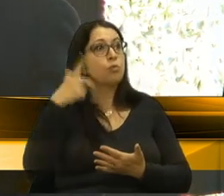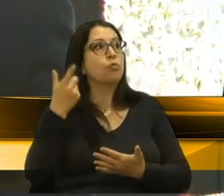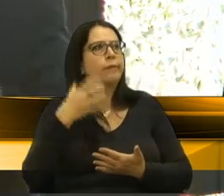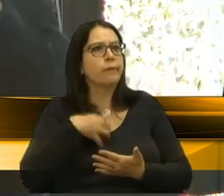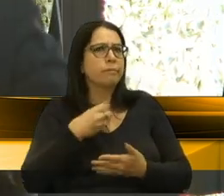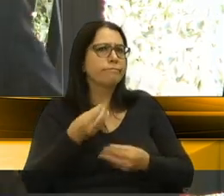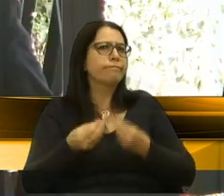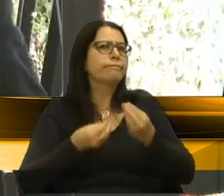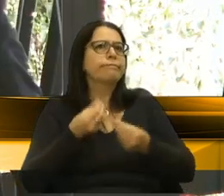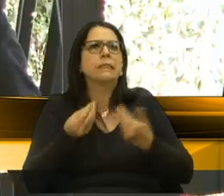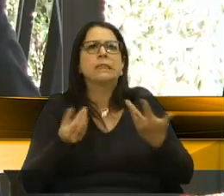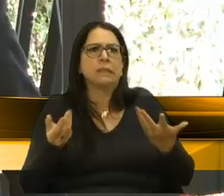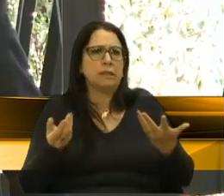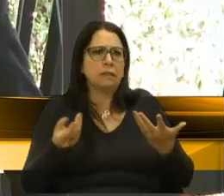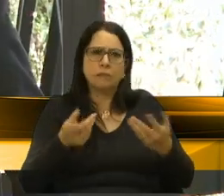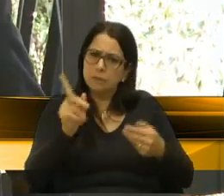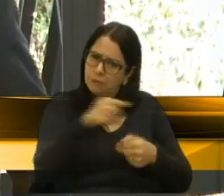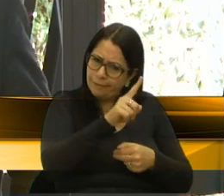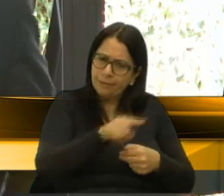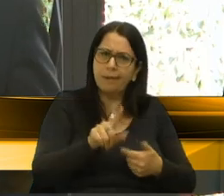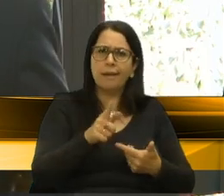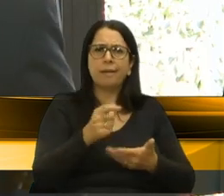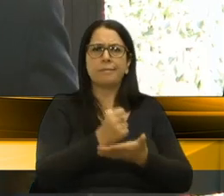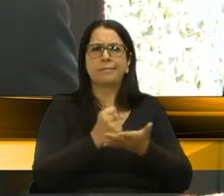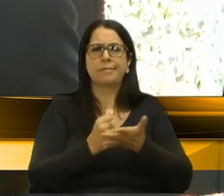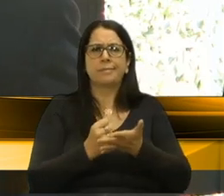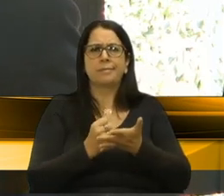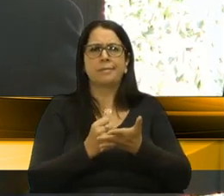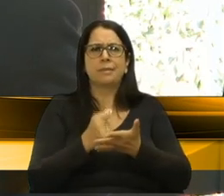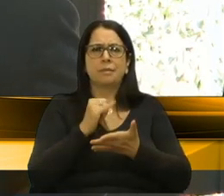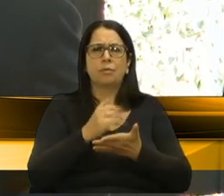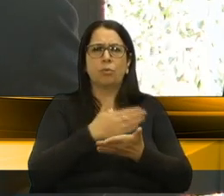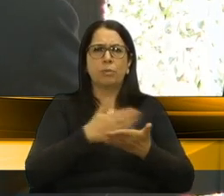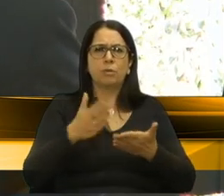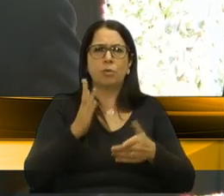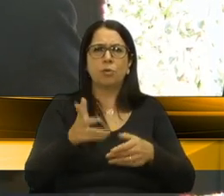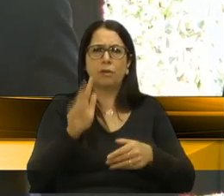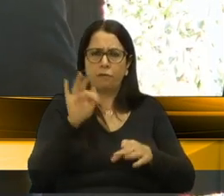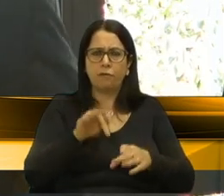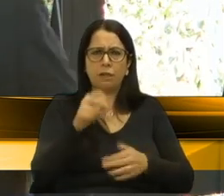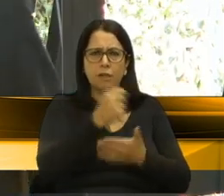sensibilidade? Revogue essas contratações. Determine que, a partir de agora, não tem